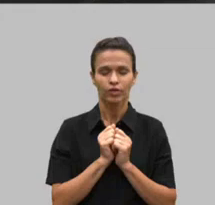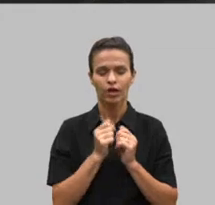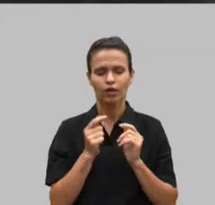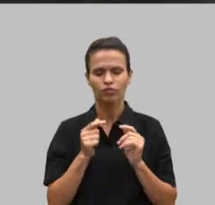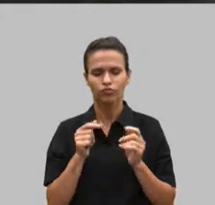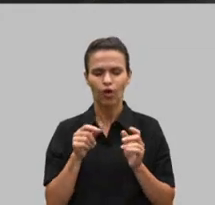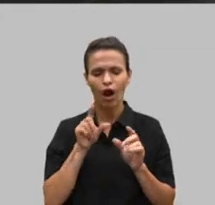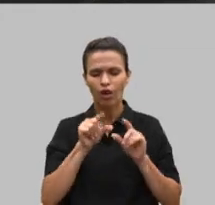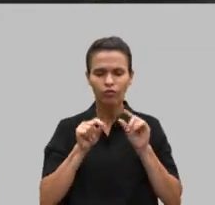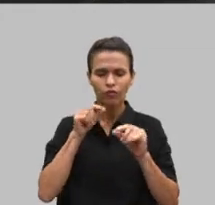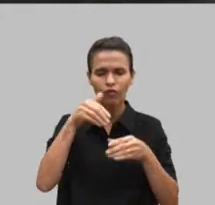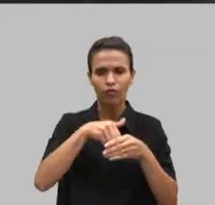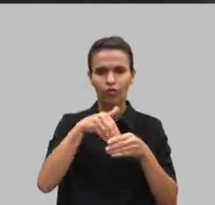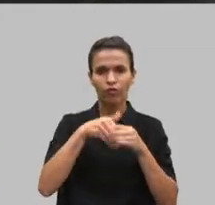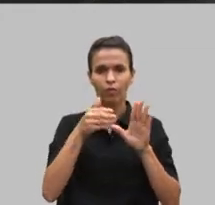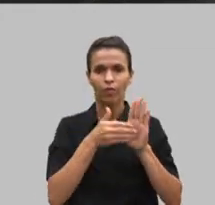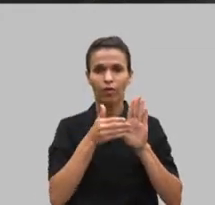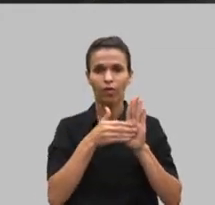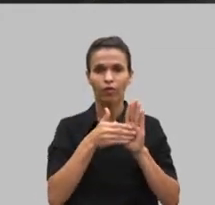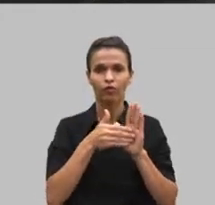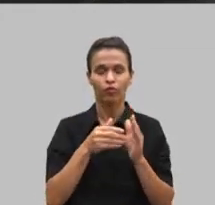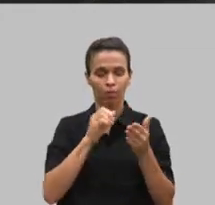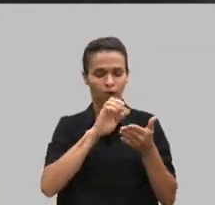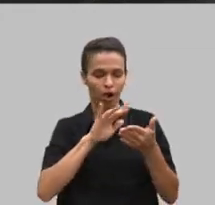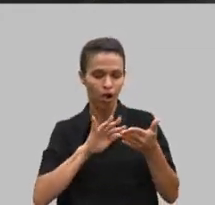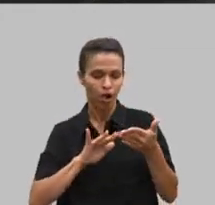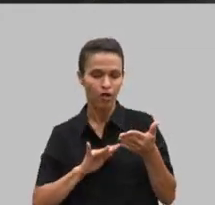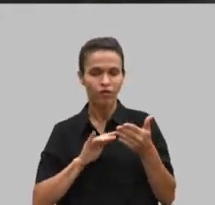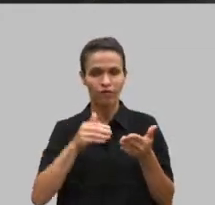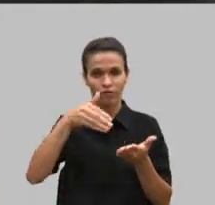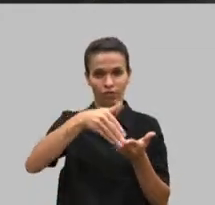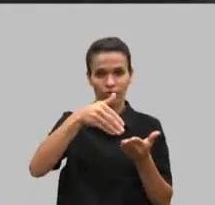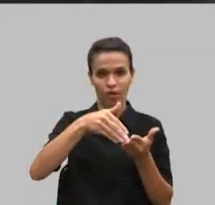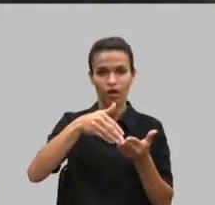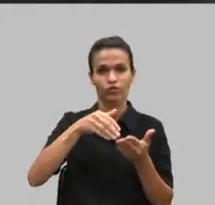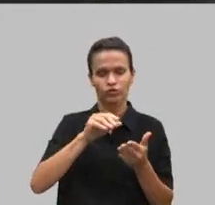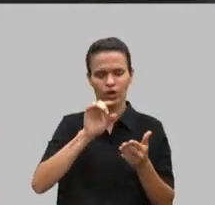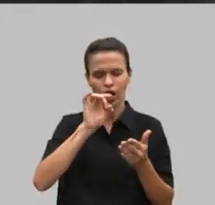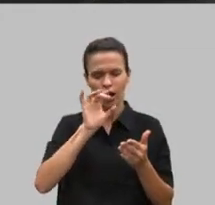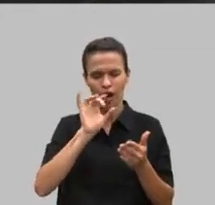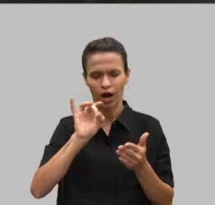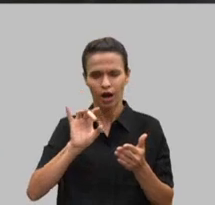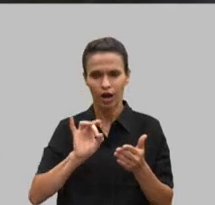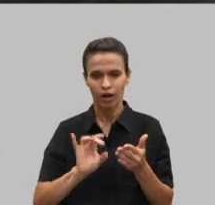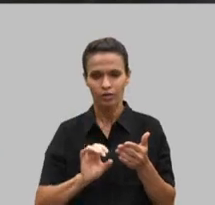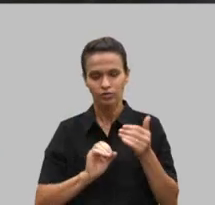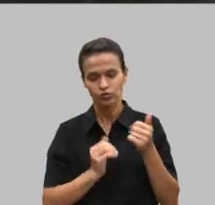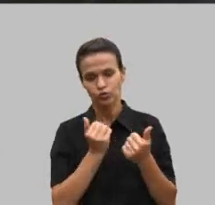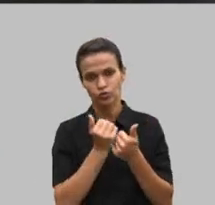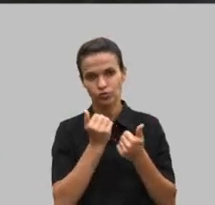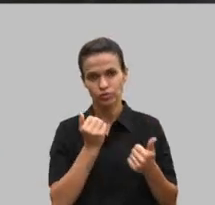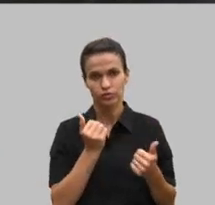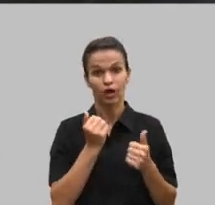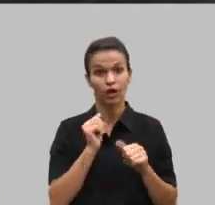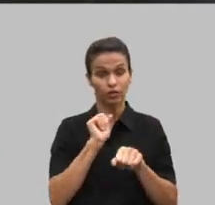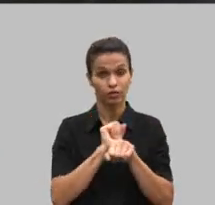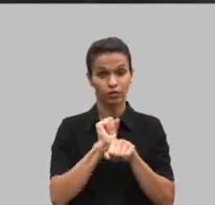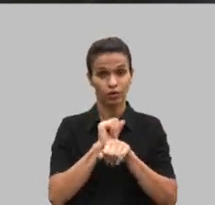serão preenchidas ao final do debate de cada subtema aguardem o aviso para preenchê-las